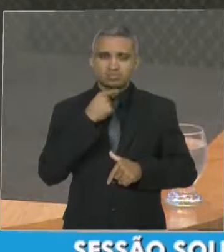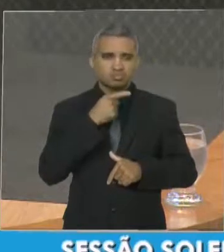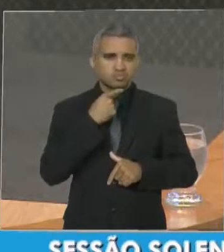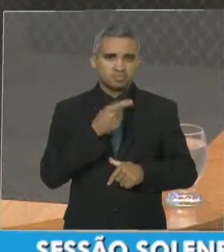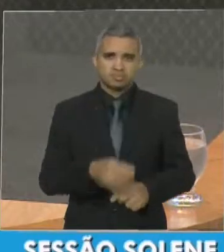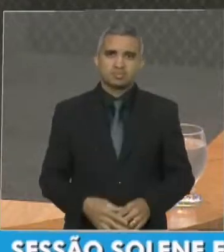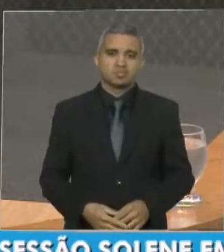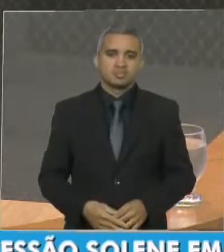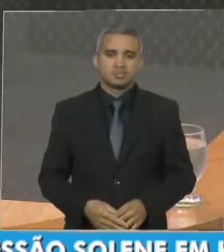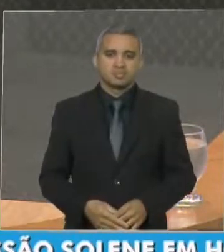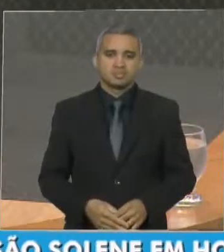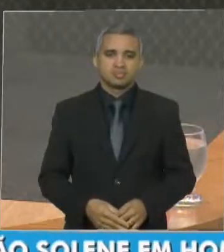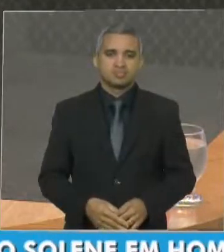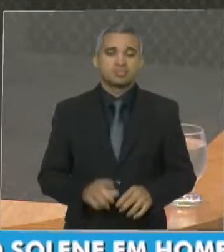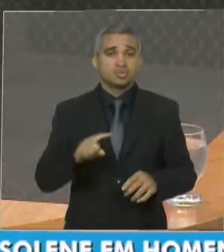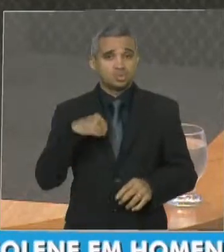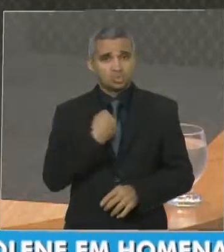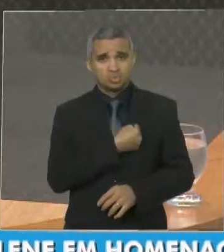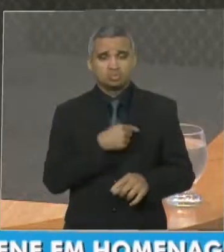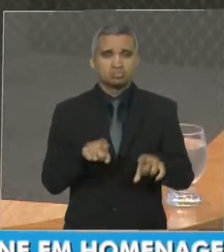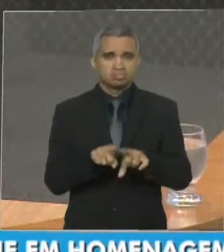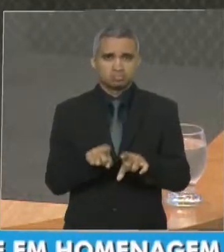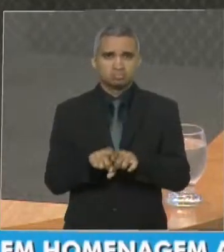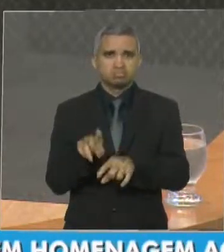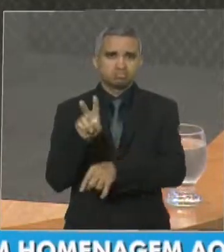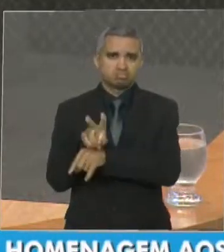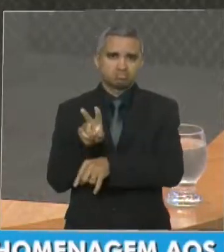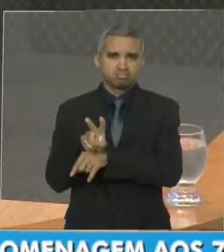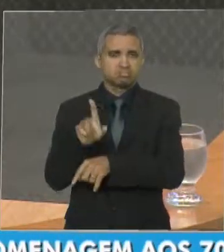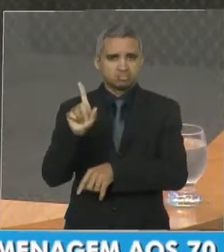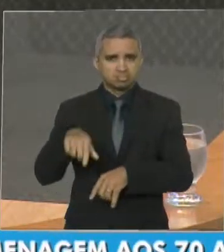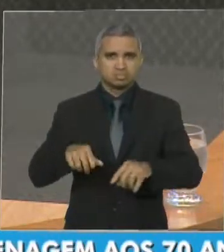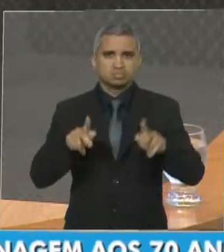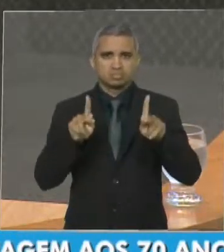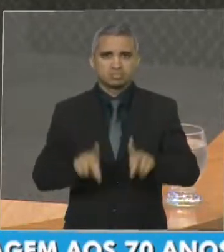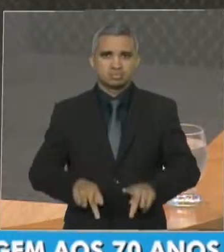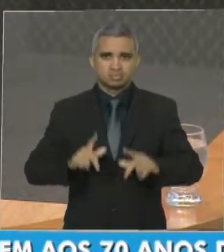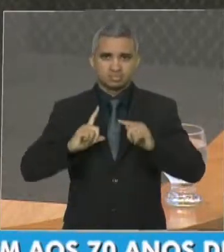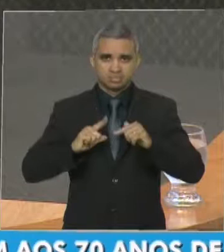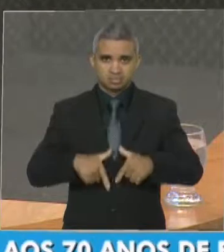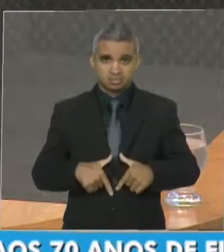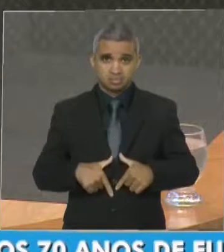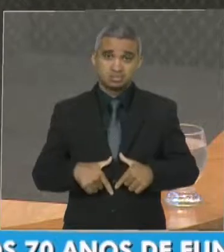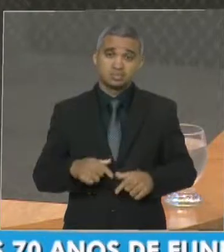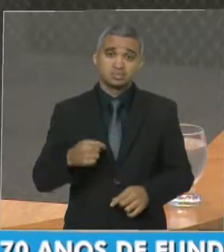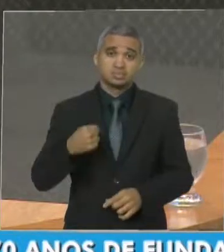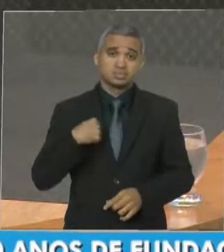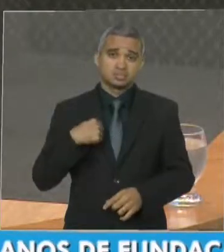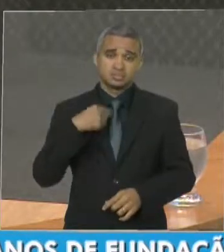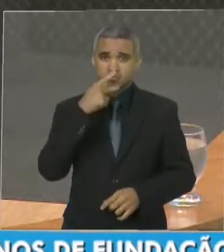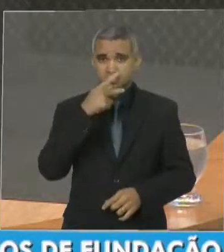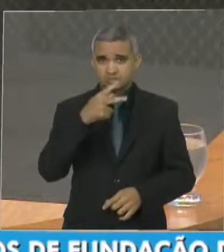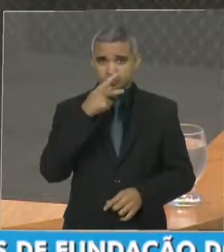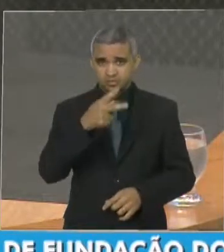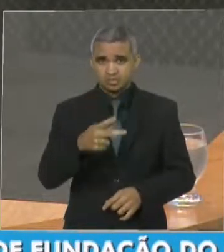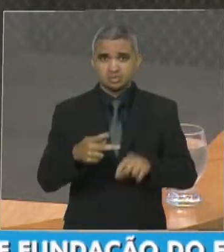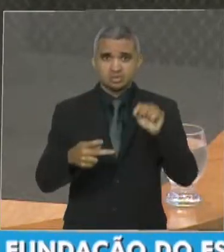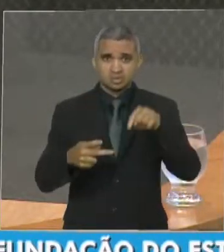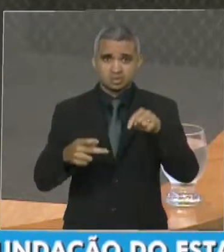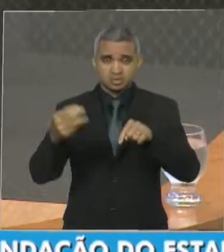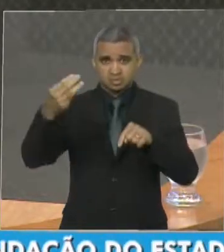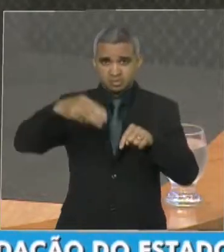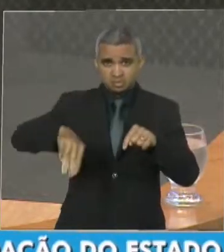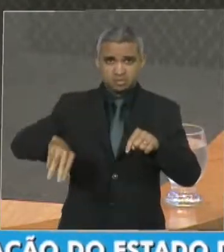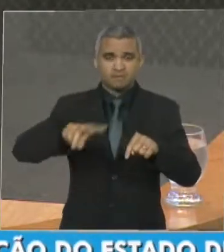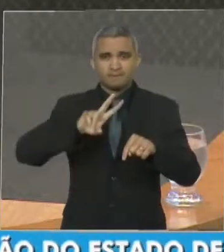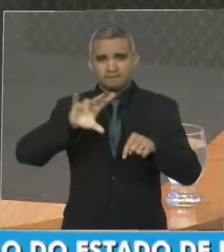também fazemos parte desse povo. Eu tenho profetizado aqui nessa tribuna que o Maranhão vai emanar leite e mel.